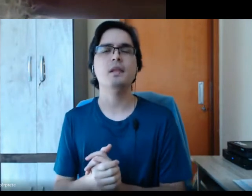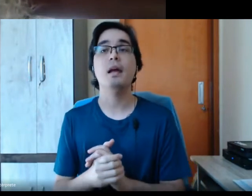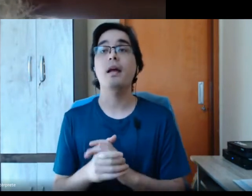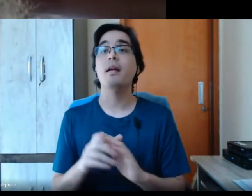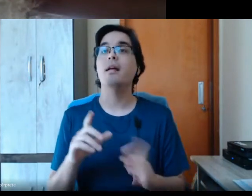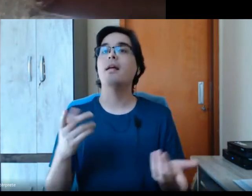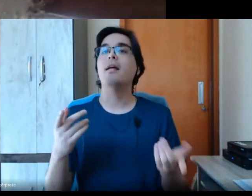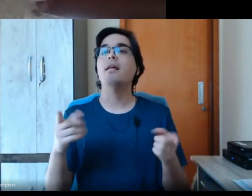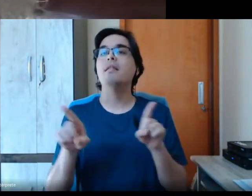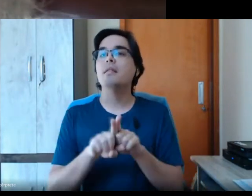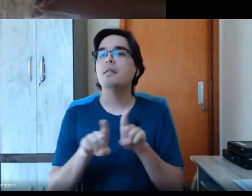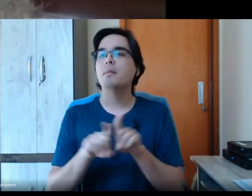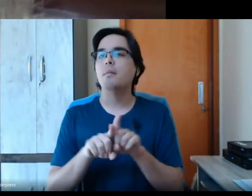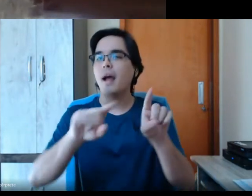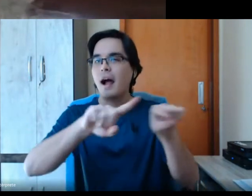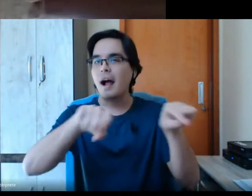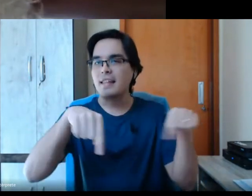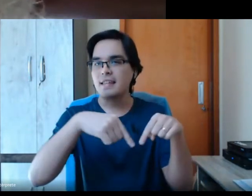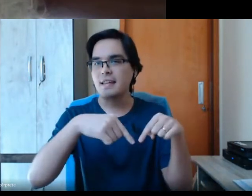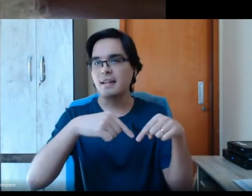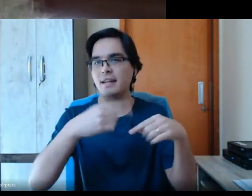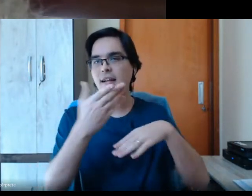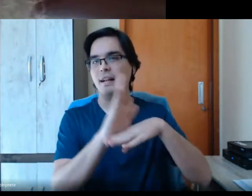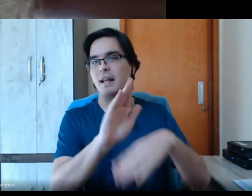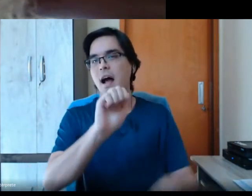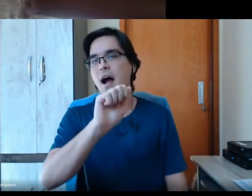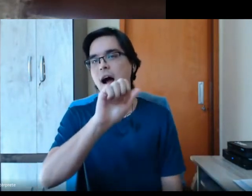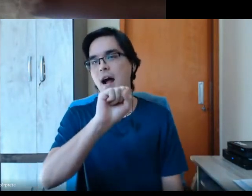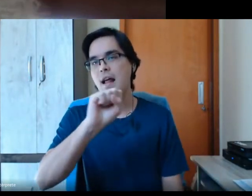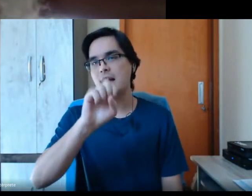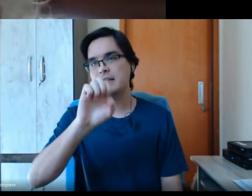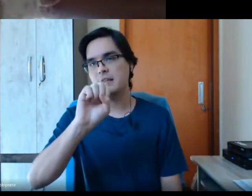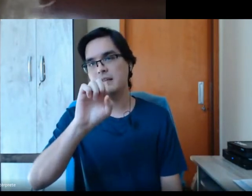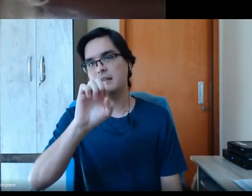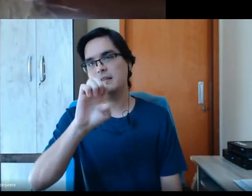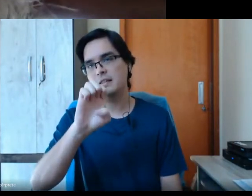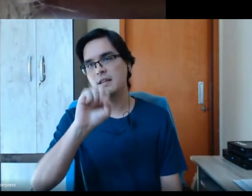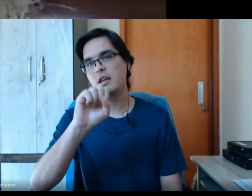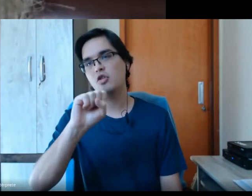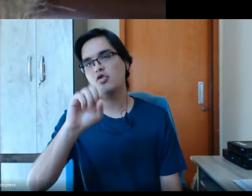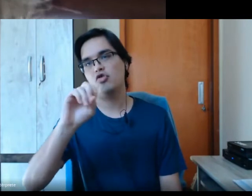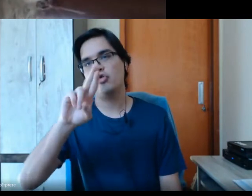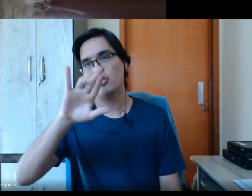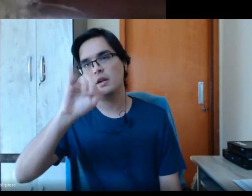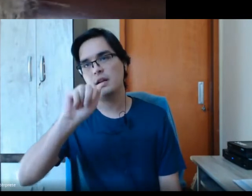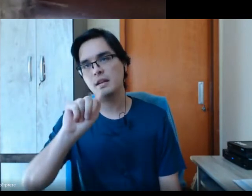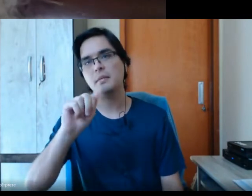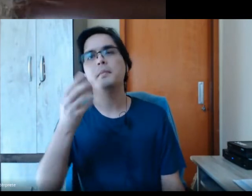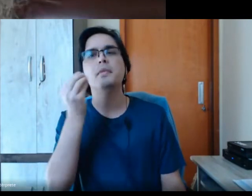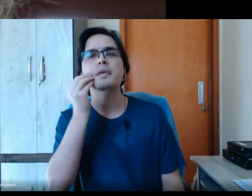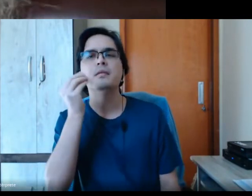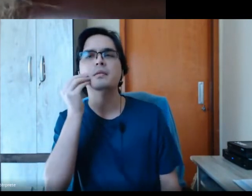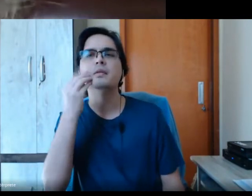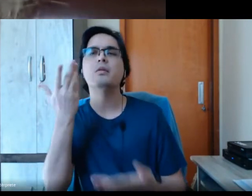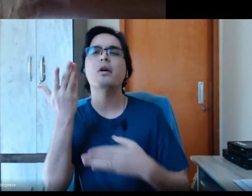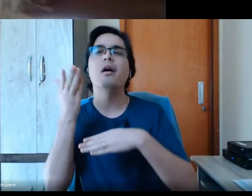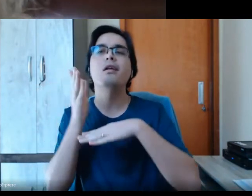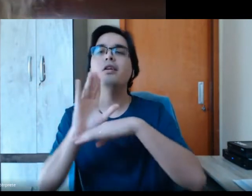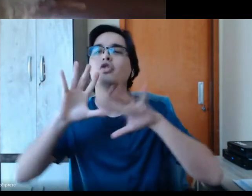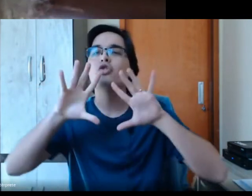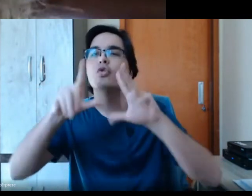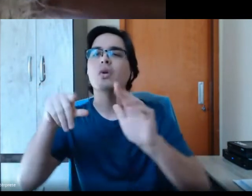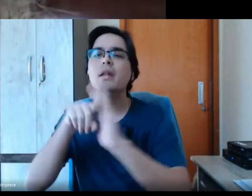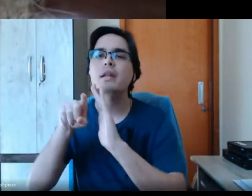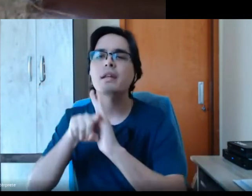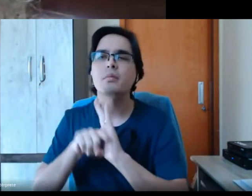caminho bom para a gente não perder aqui esse time. Então, a gente começou esse processo de planejamento aqui e a gente